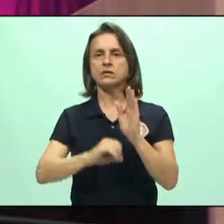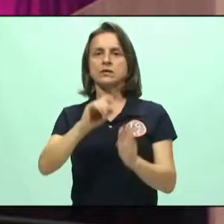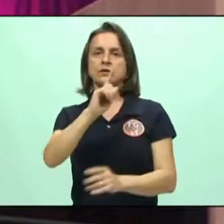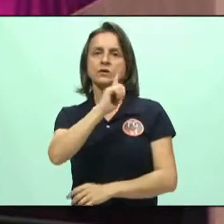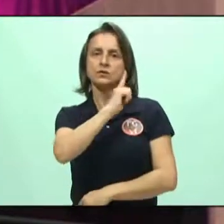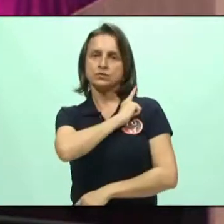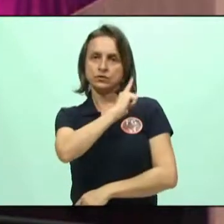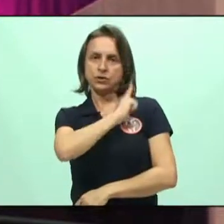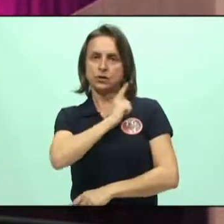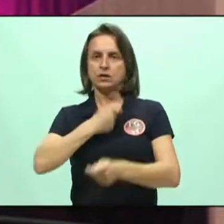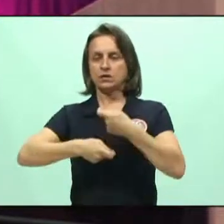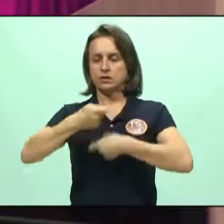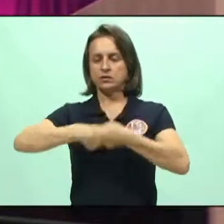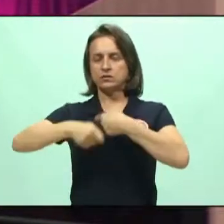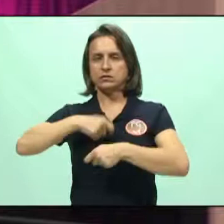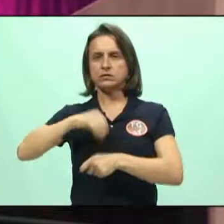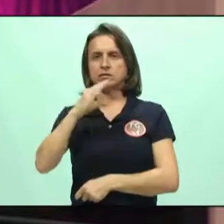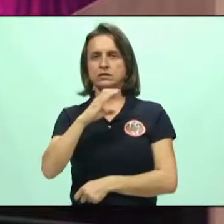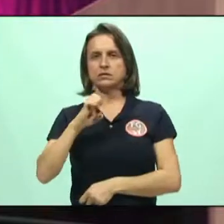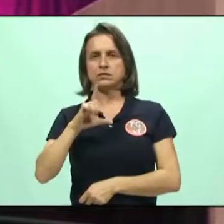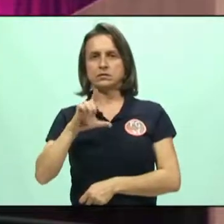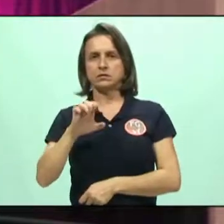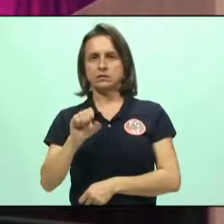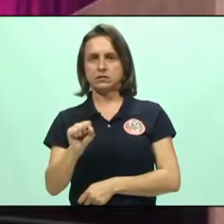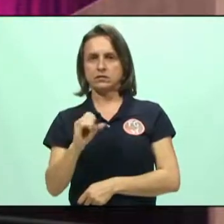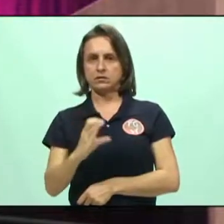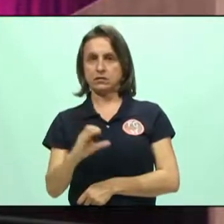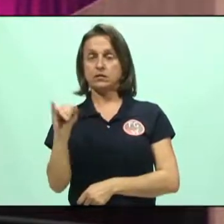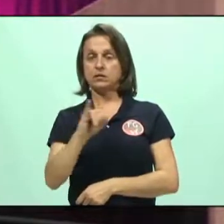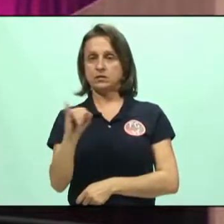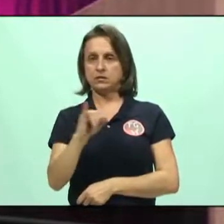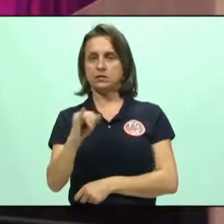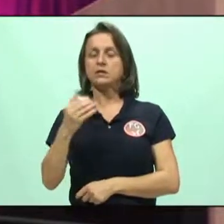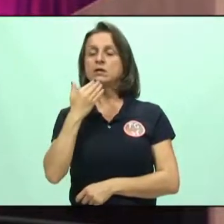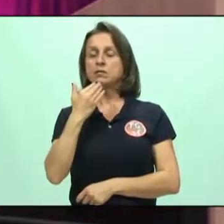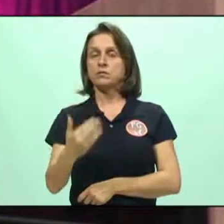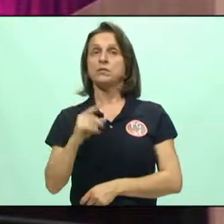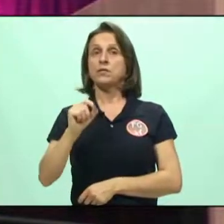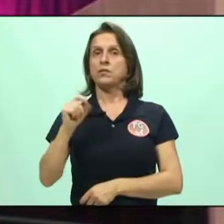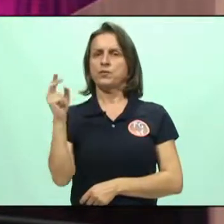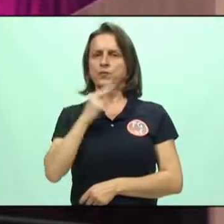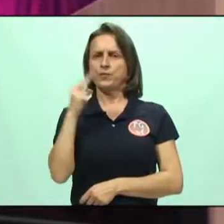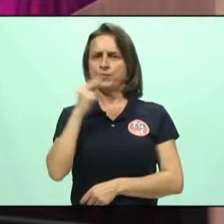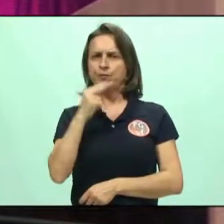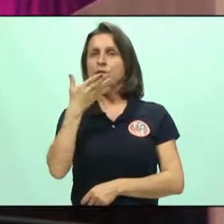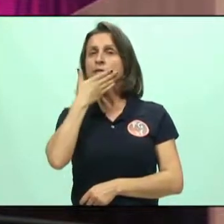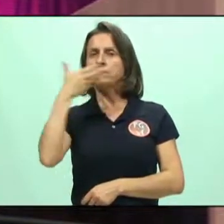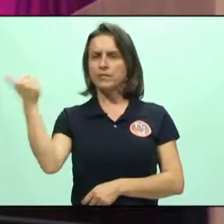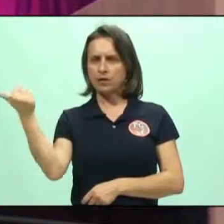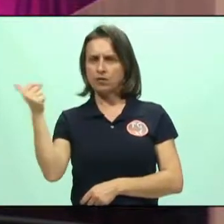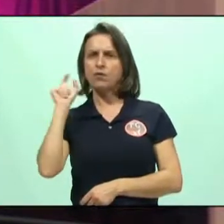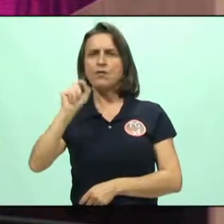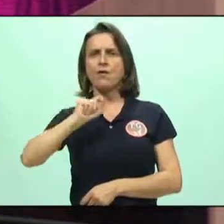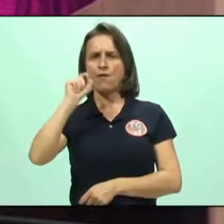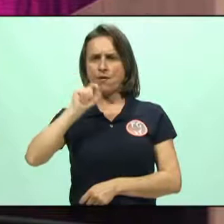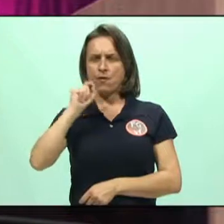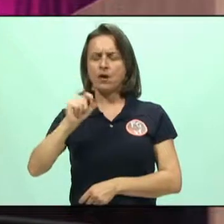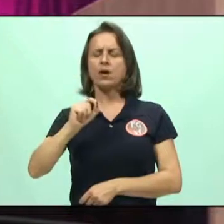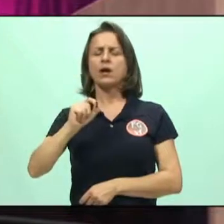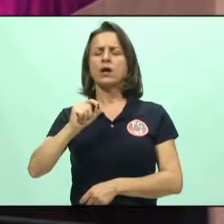Regional da Celesc de Itajaí solicitando urgentemente melhorias no sentido de